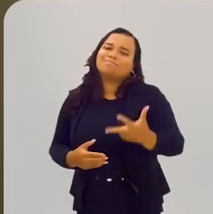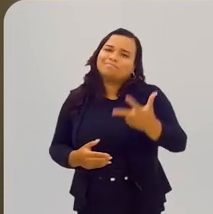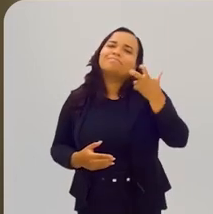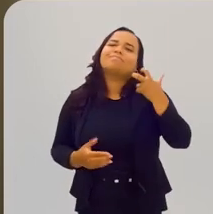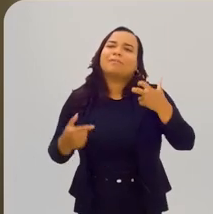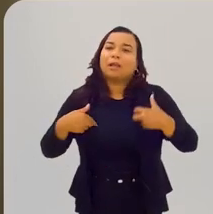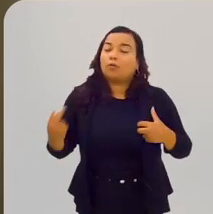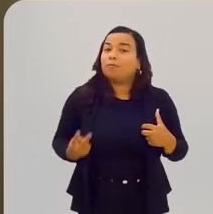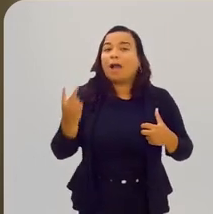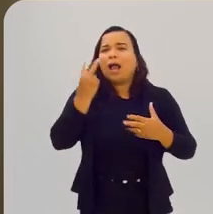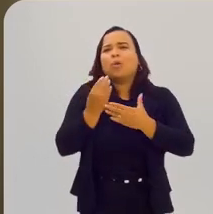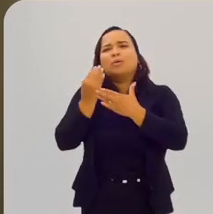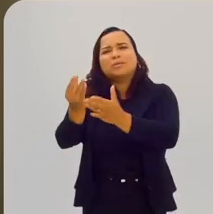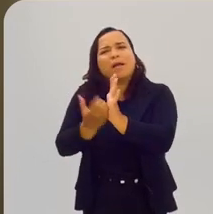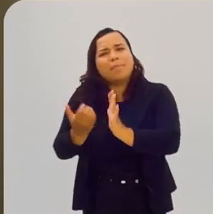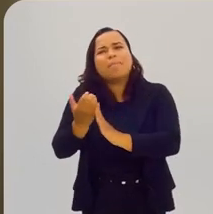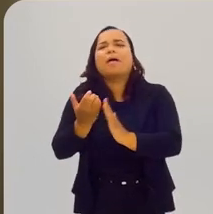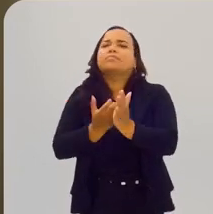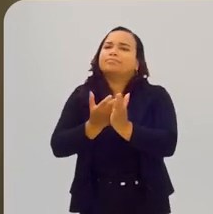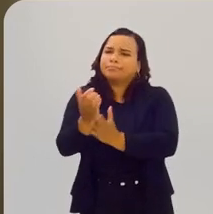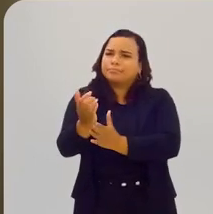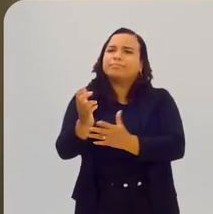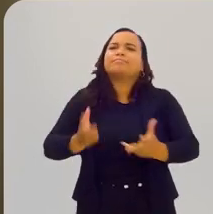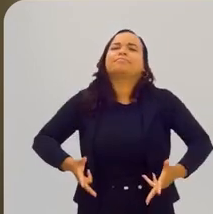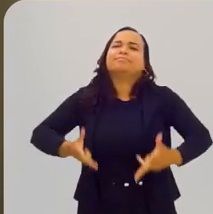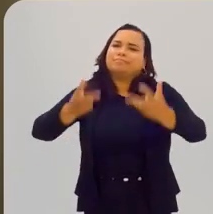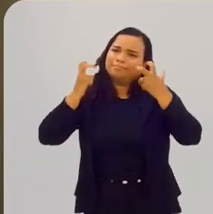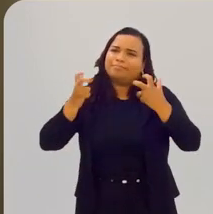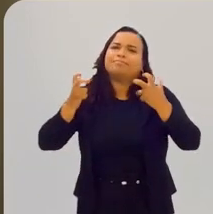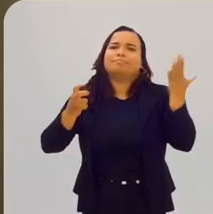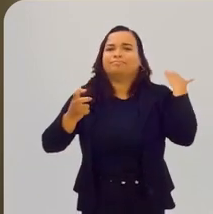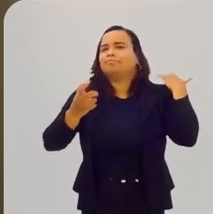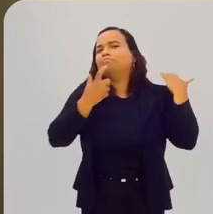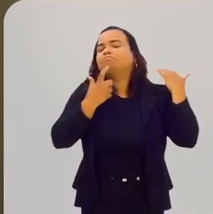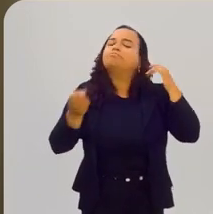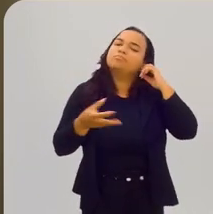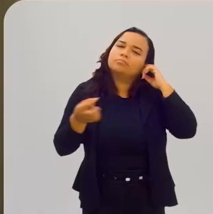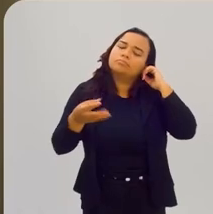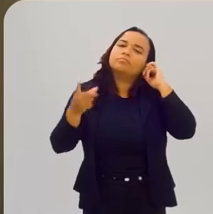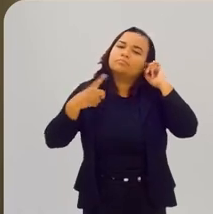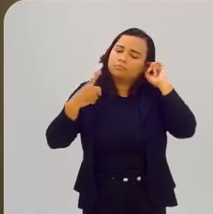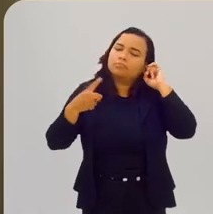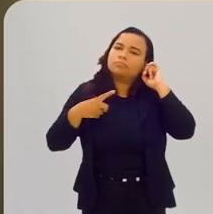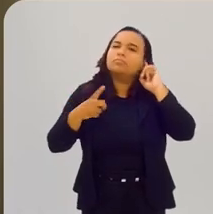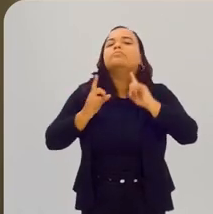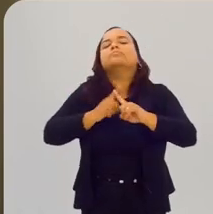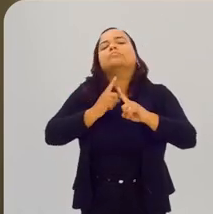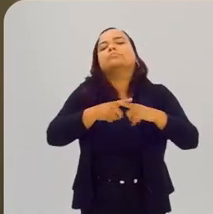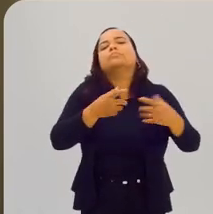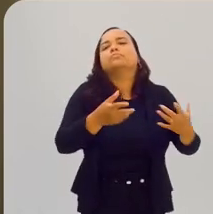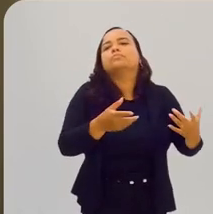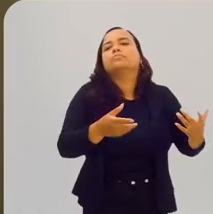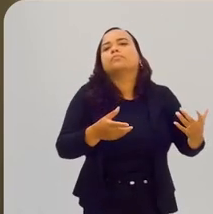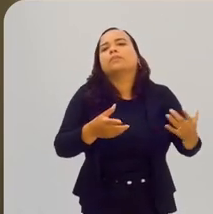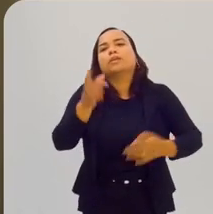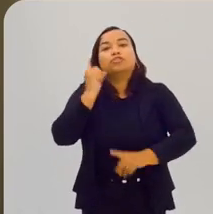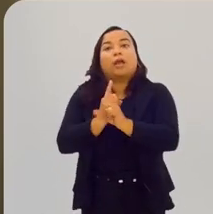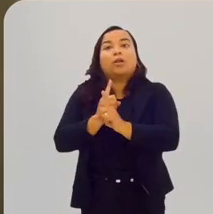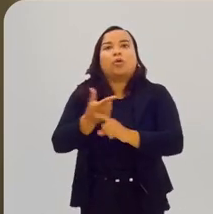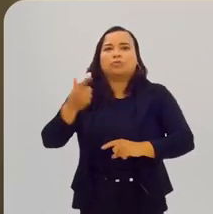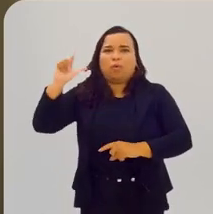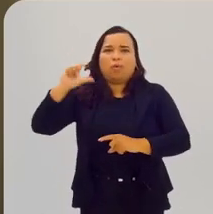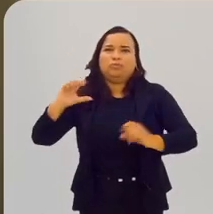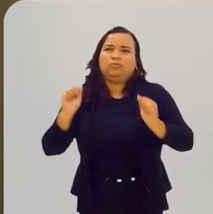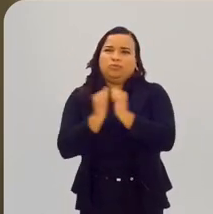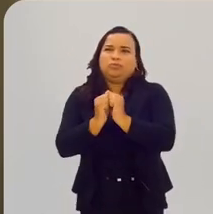eu comecei a valorizar isso mais entender compreender-se mais recentemente que eu recebi um outro